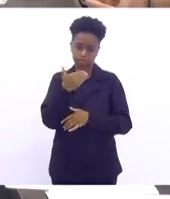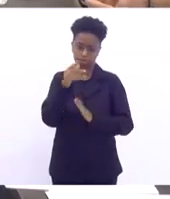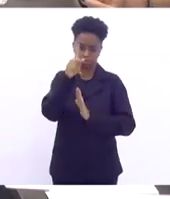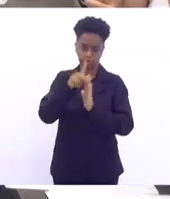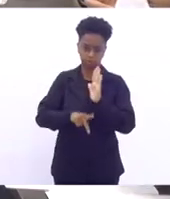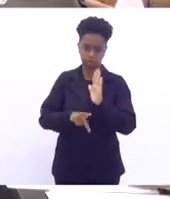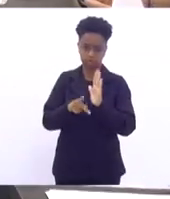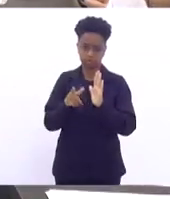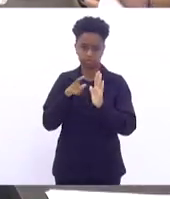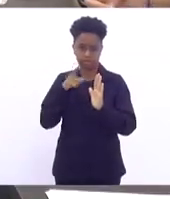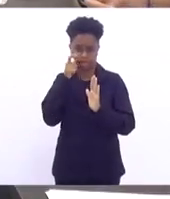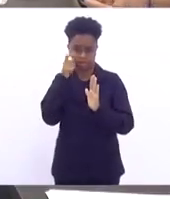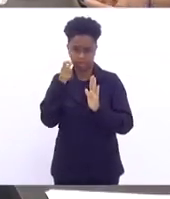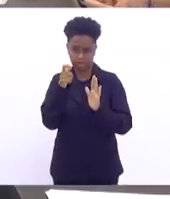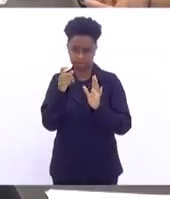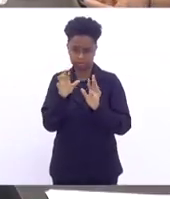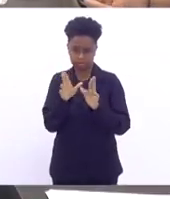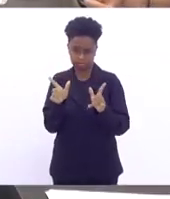interesse específico